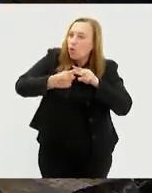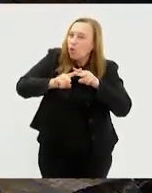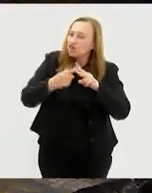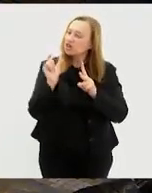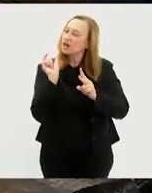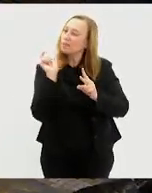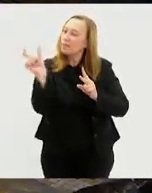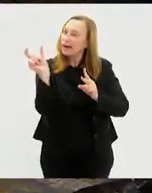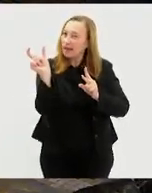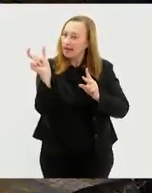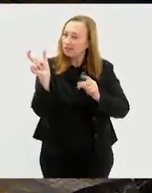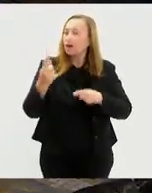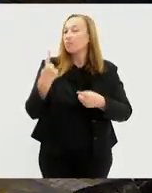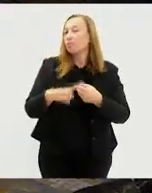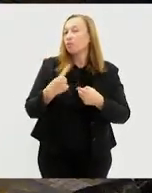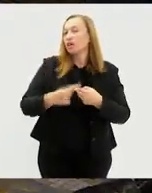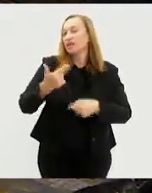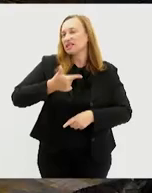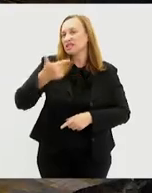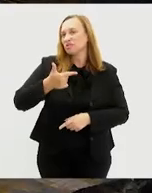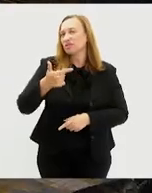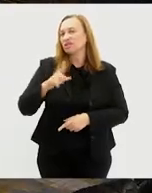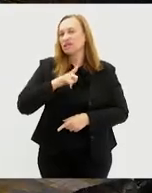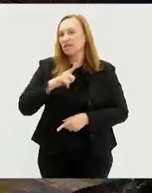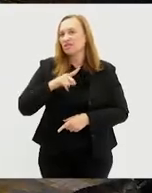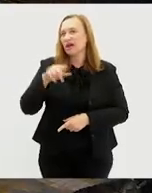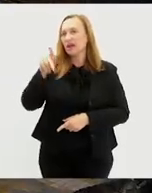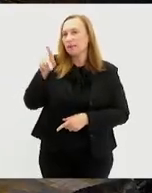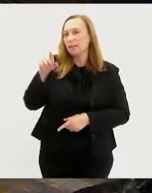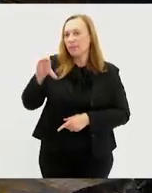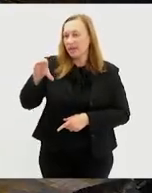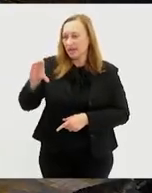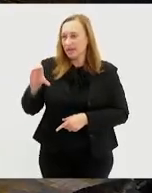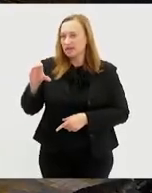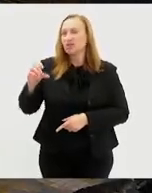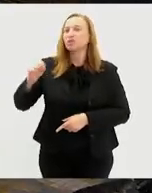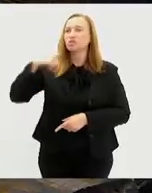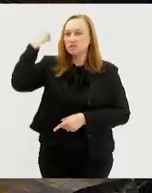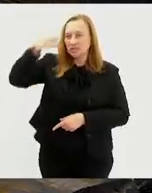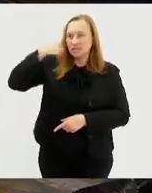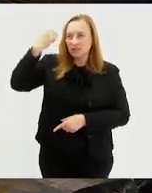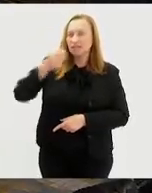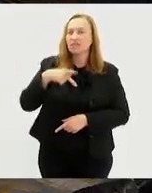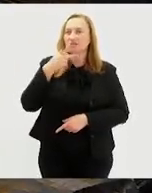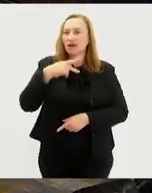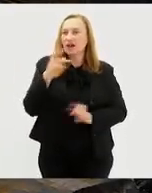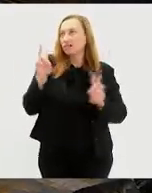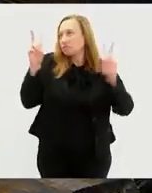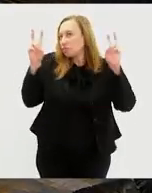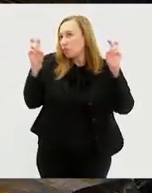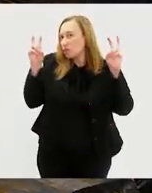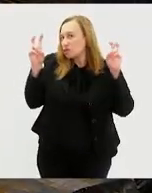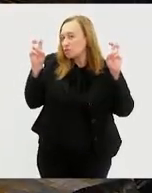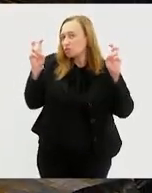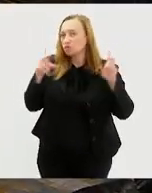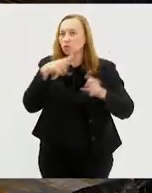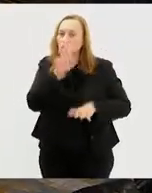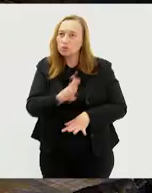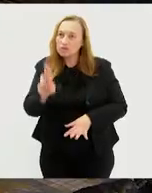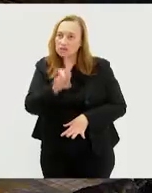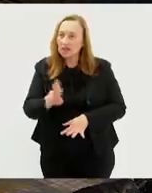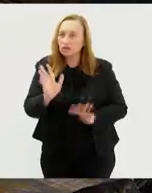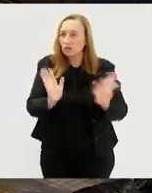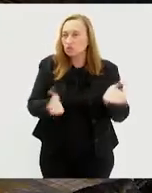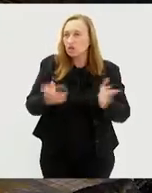eh teve a PEC 25 2017 no Senado que foi colocado é o termo utilizado hoje de pessoas com